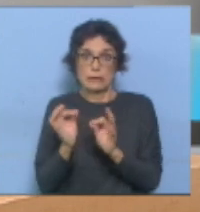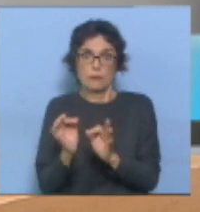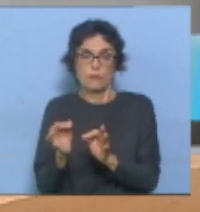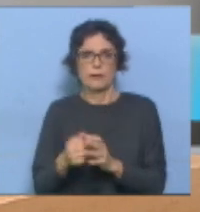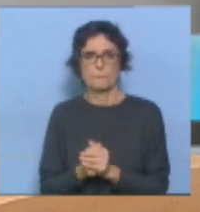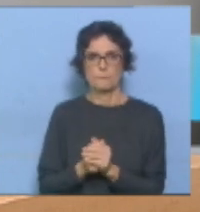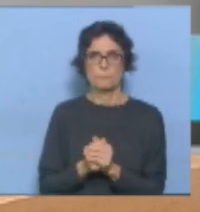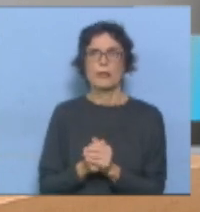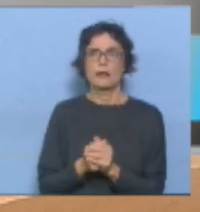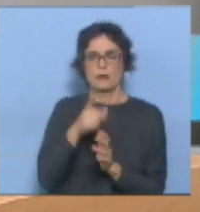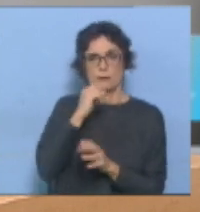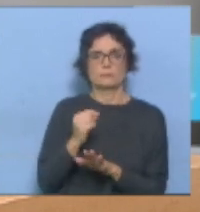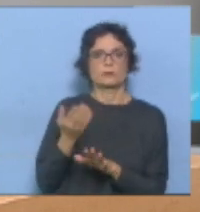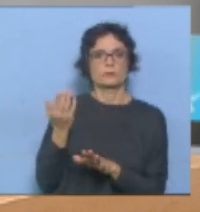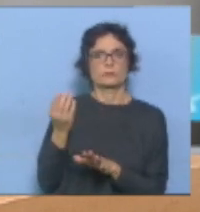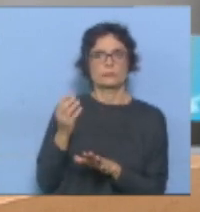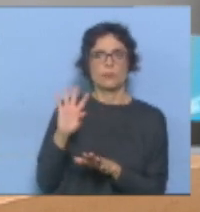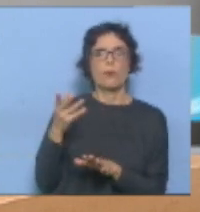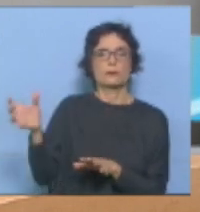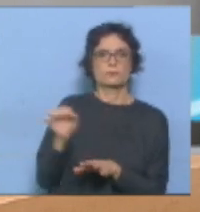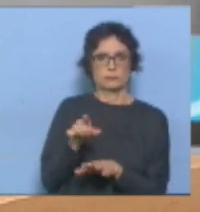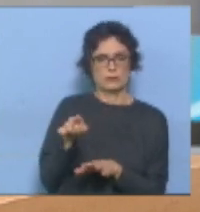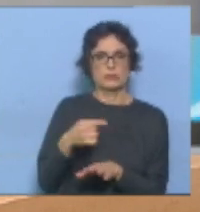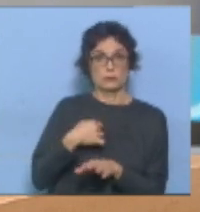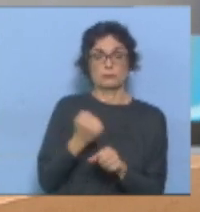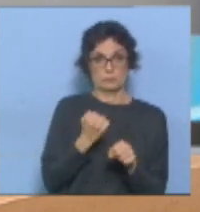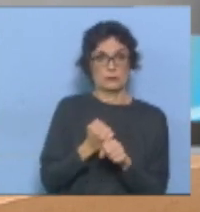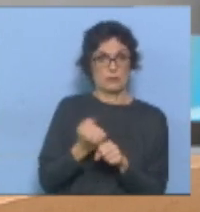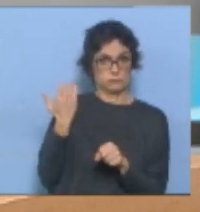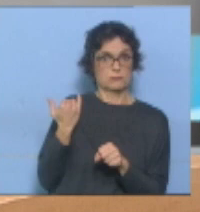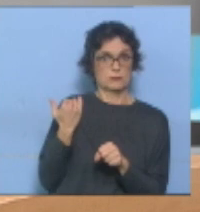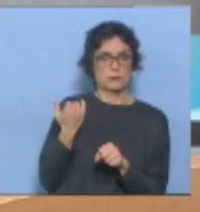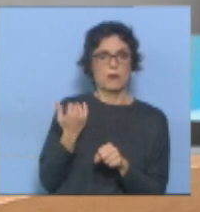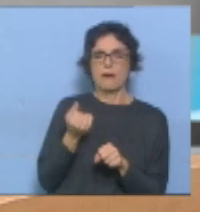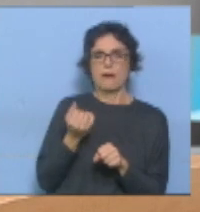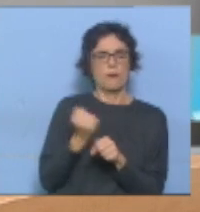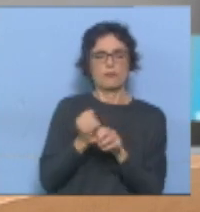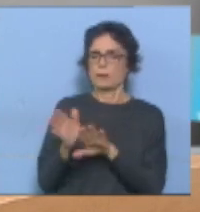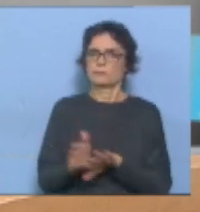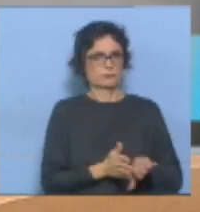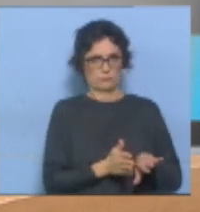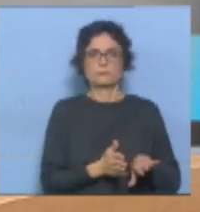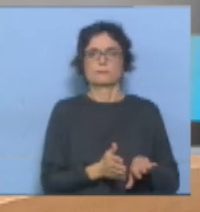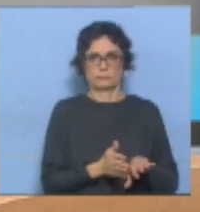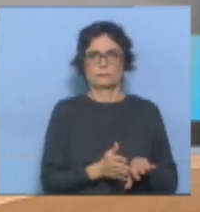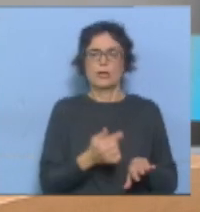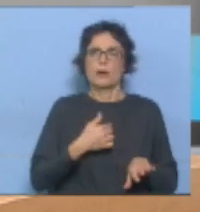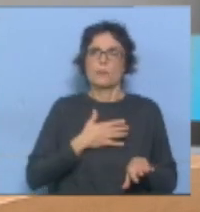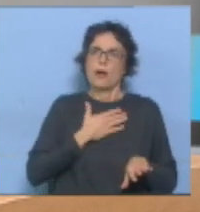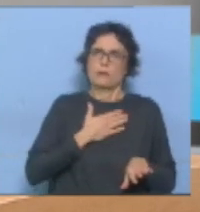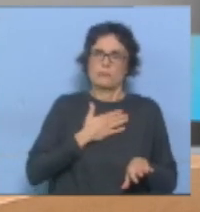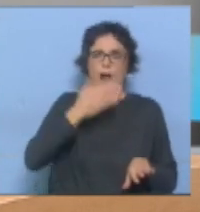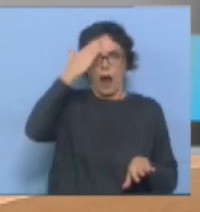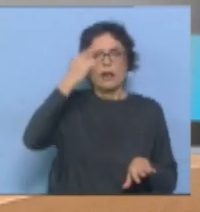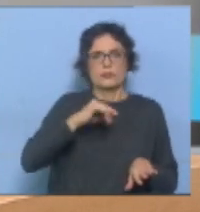eu estava a trabalhar e deixei de trabalhar. Considerámos que era importante eu ficar mais próxima de todos, não só do Bernardo,